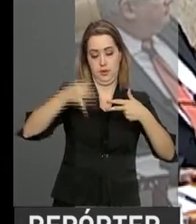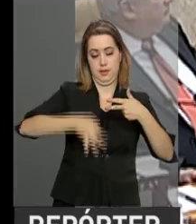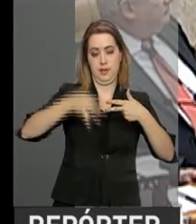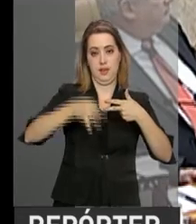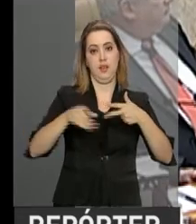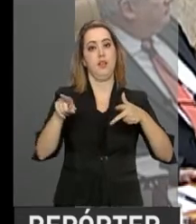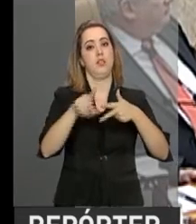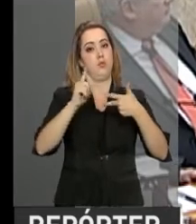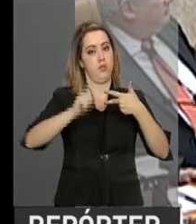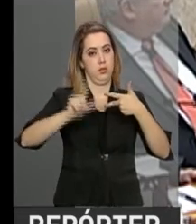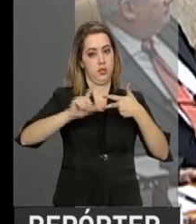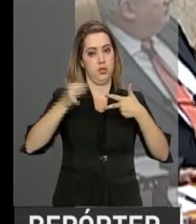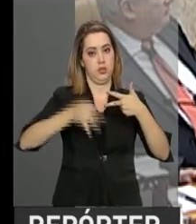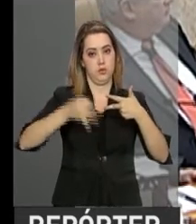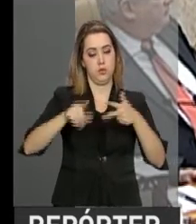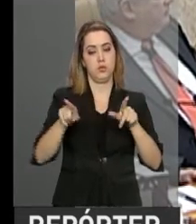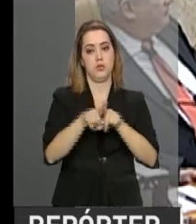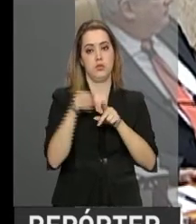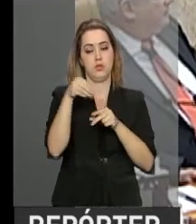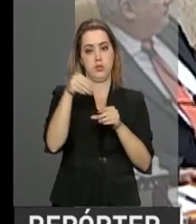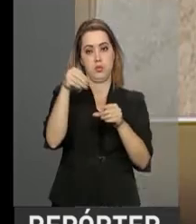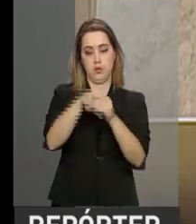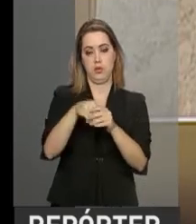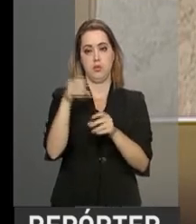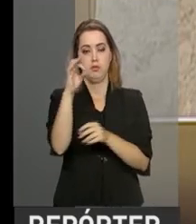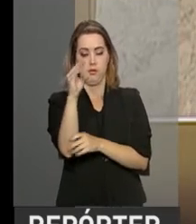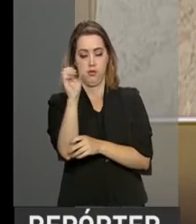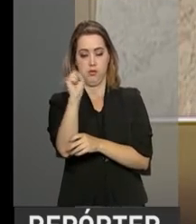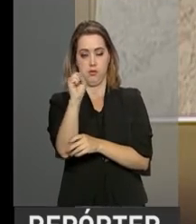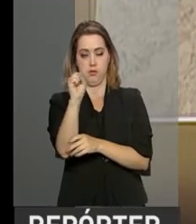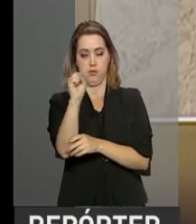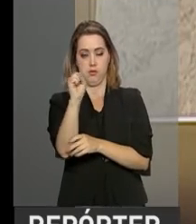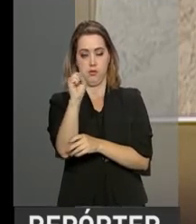particular do Supremo Tribunal Federal, e que fossem levados ao Poder Legislativo.